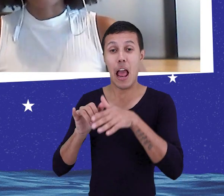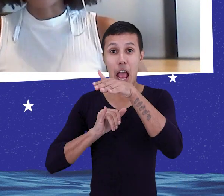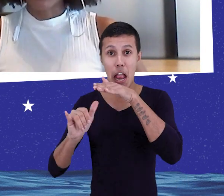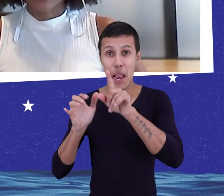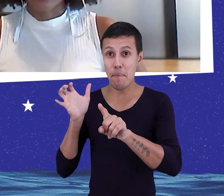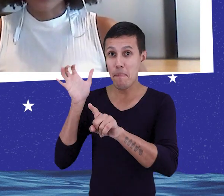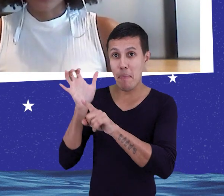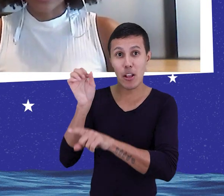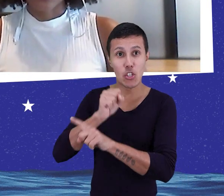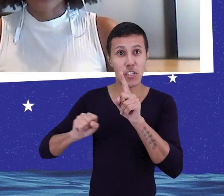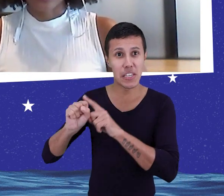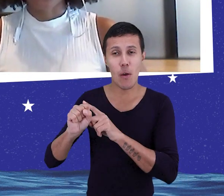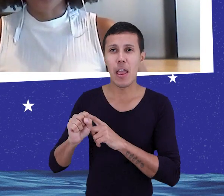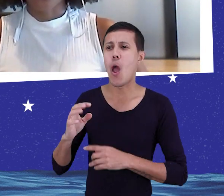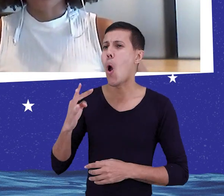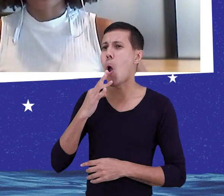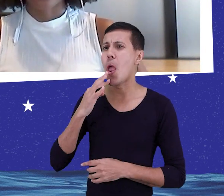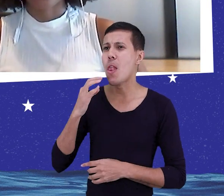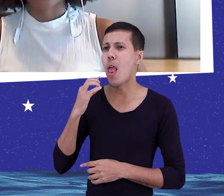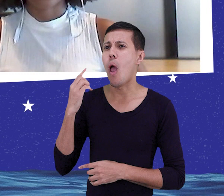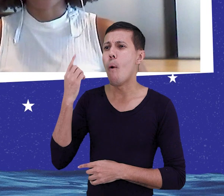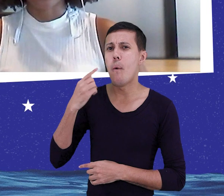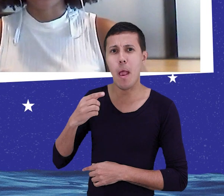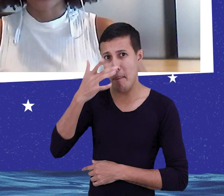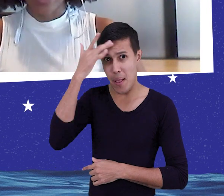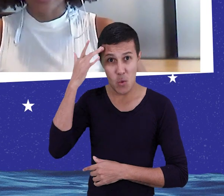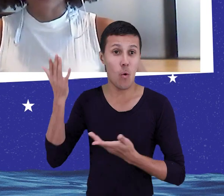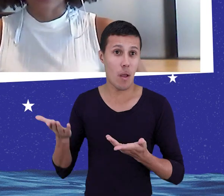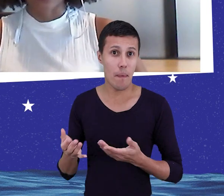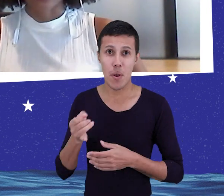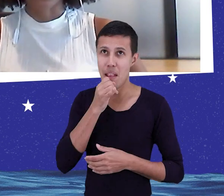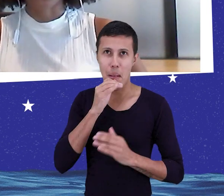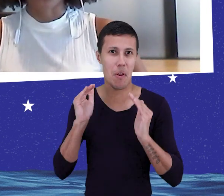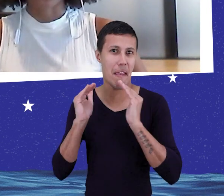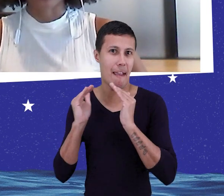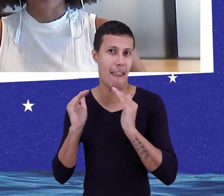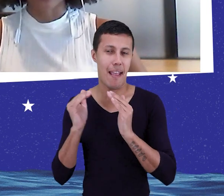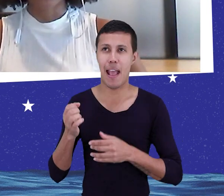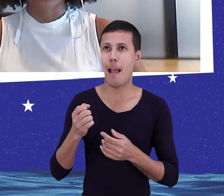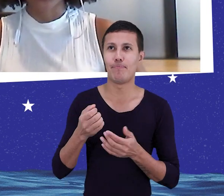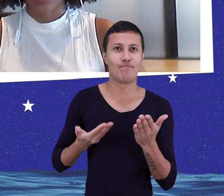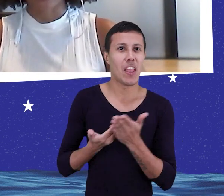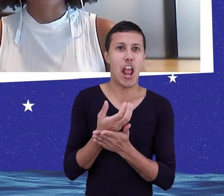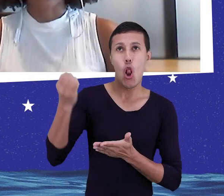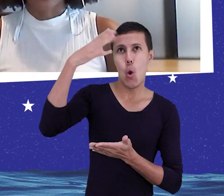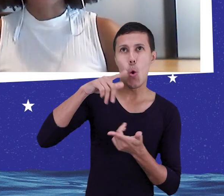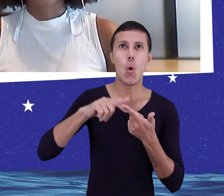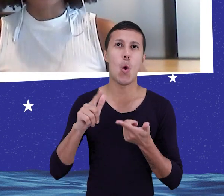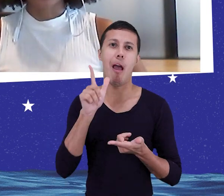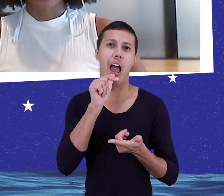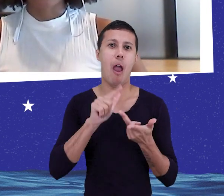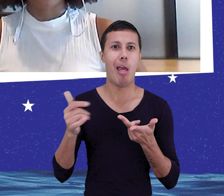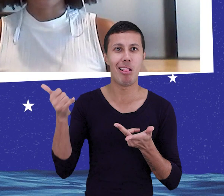social que aproxima o cidadão de seus direitos, né? Nosso foco são contas de casa, né? O nosso foco é ajudar a dona de casa,